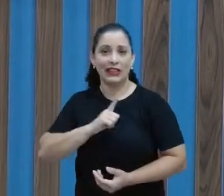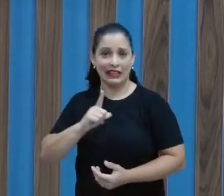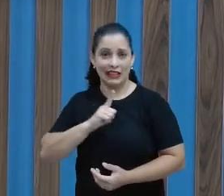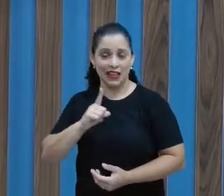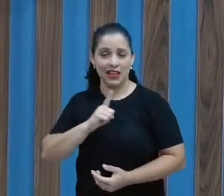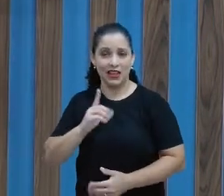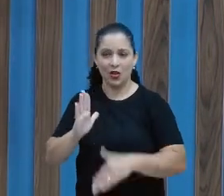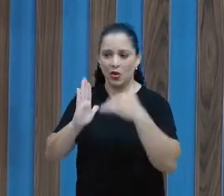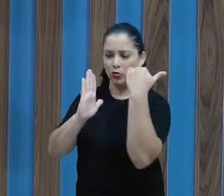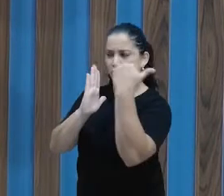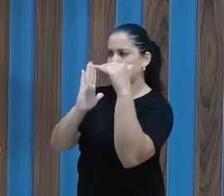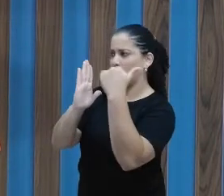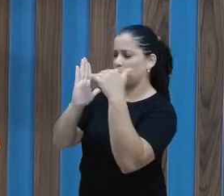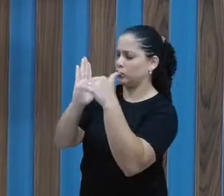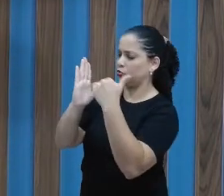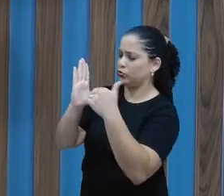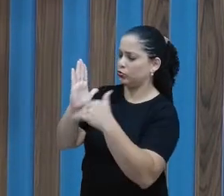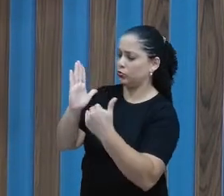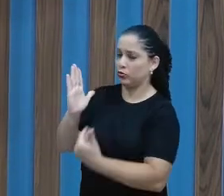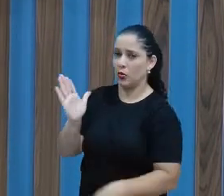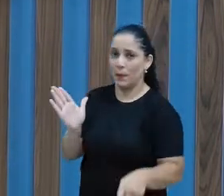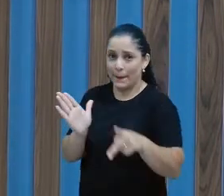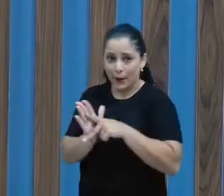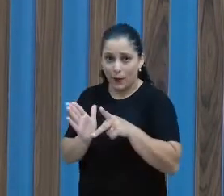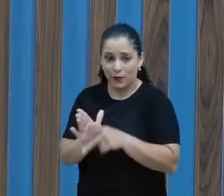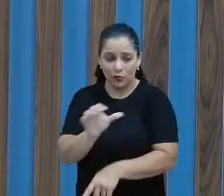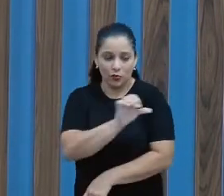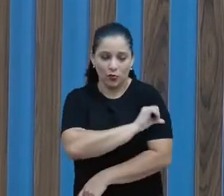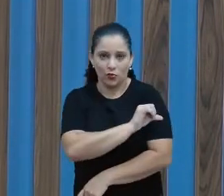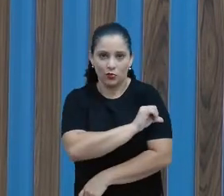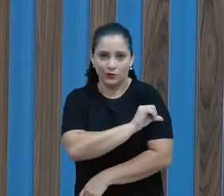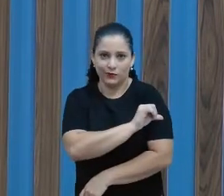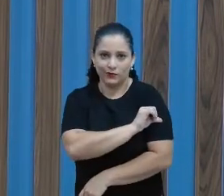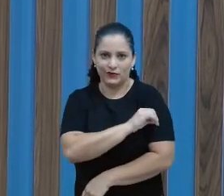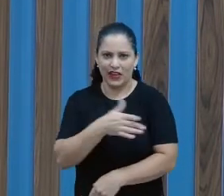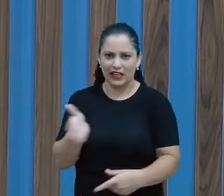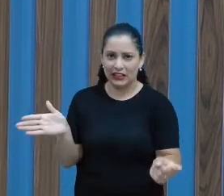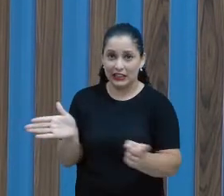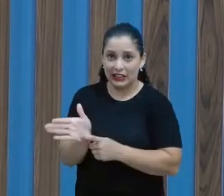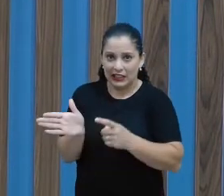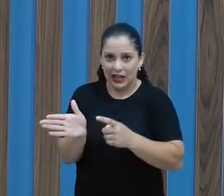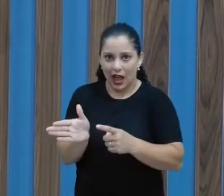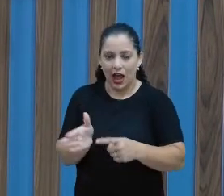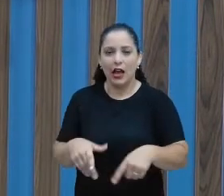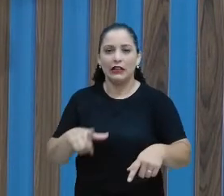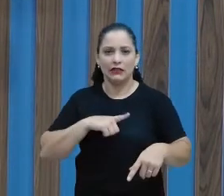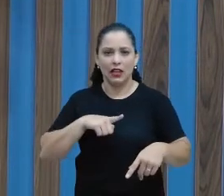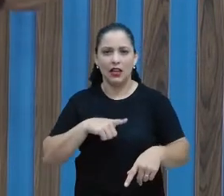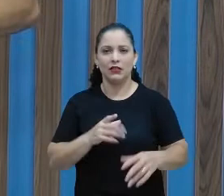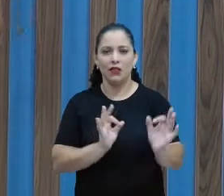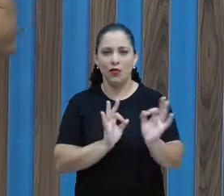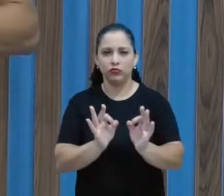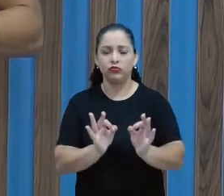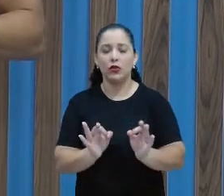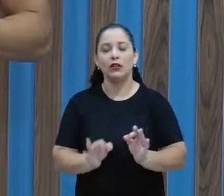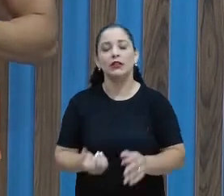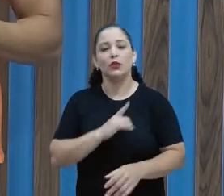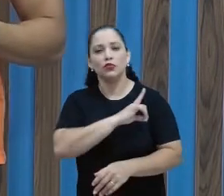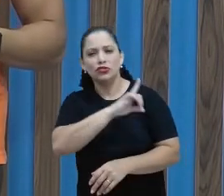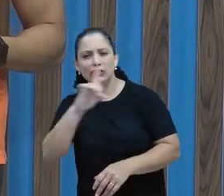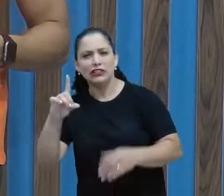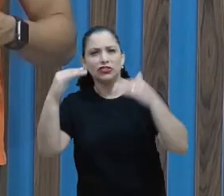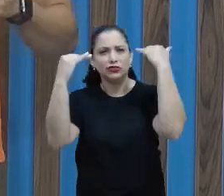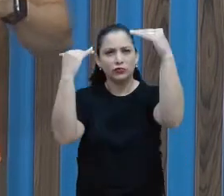a playlist do 9º ano. Essa playlist você vai clicar e lá vai ter por ordem cronológica todas as nossas